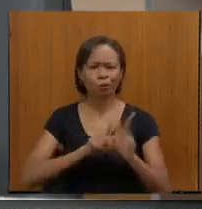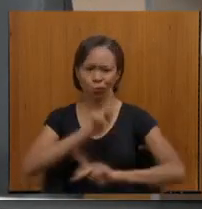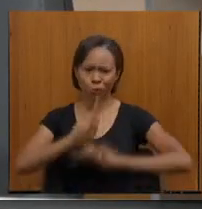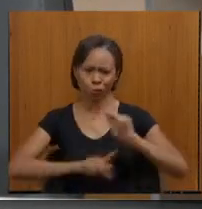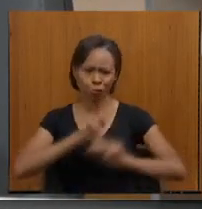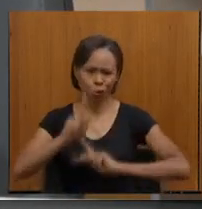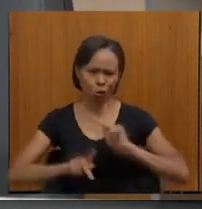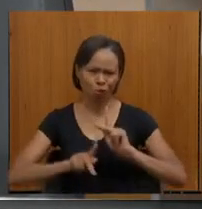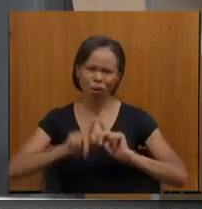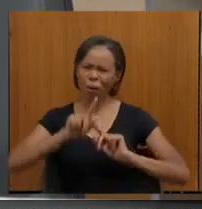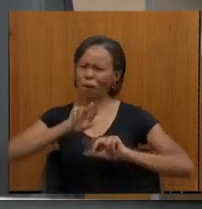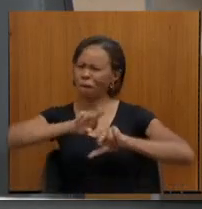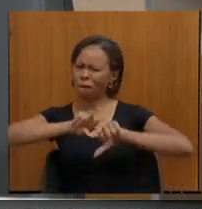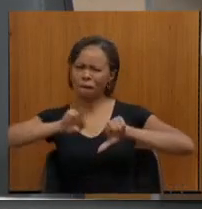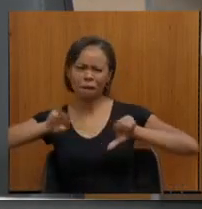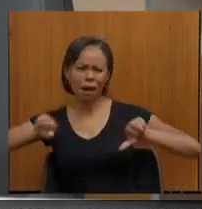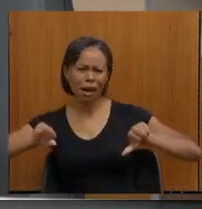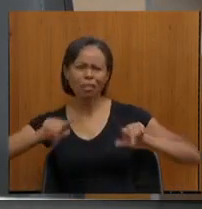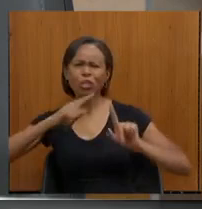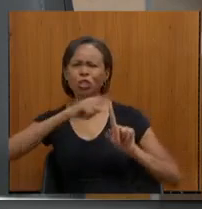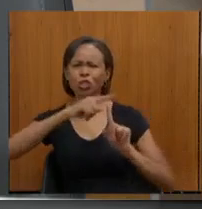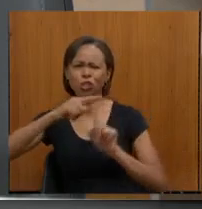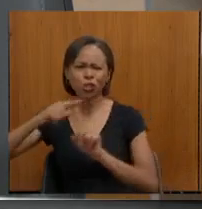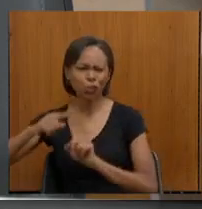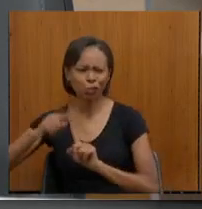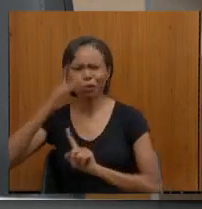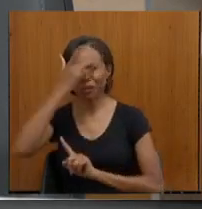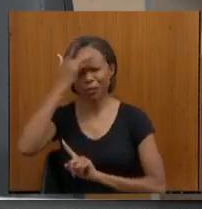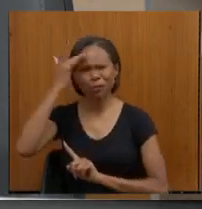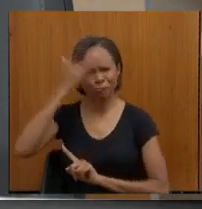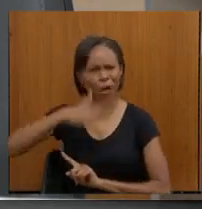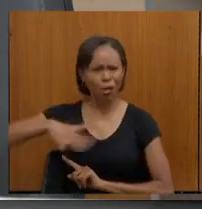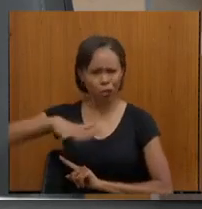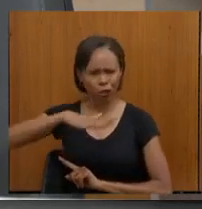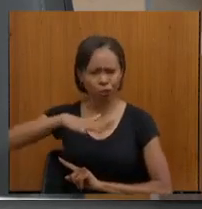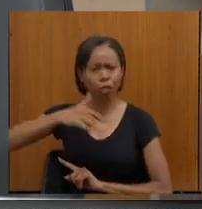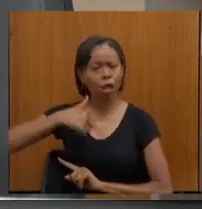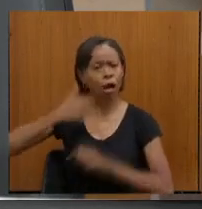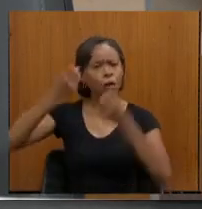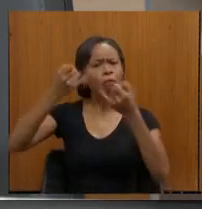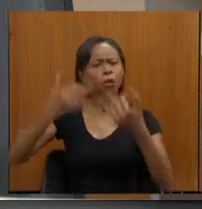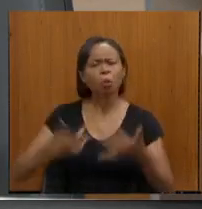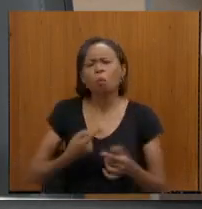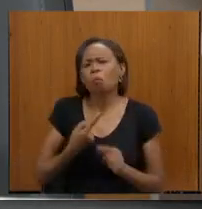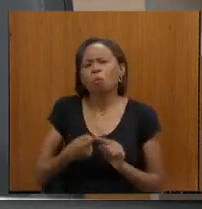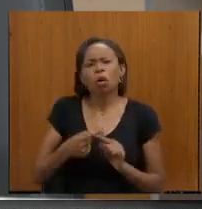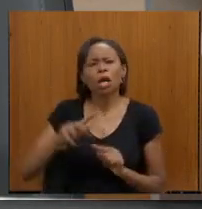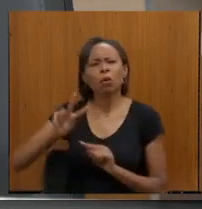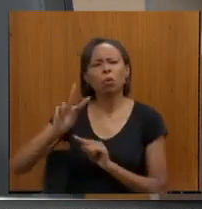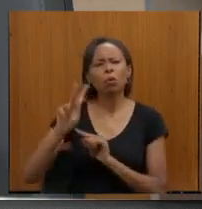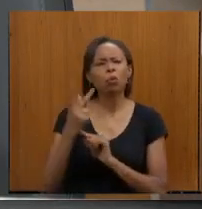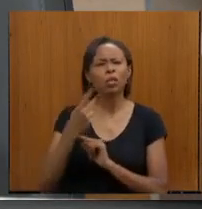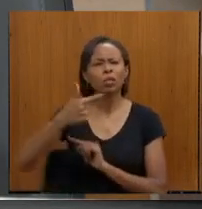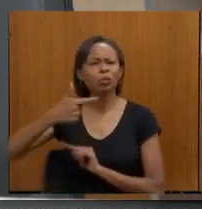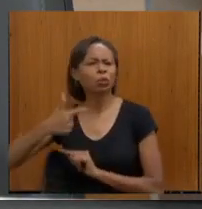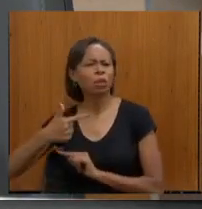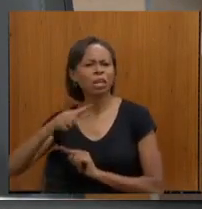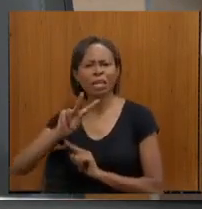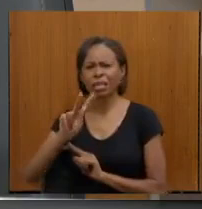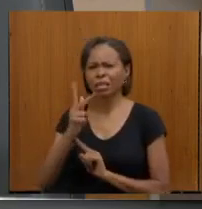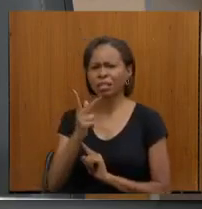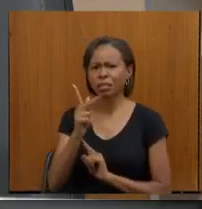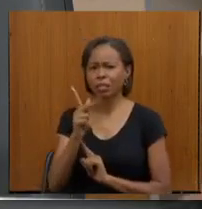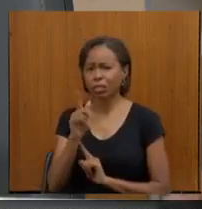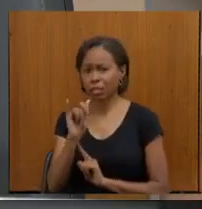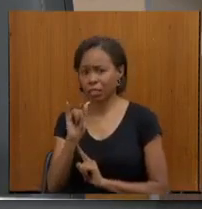a gente fazer um uma espécie de preâmbulo e porque o hidrogênio né O que que é o hidrogênio por quê que nós